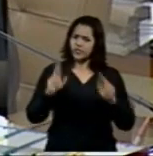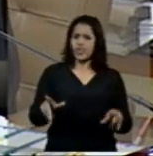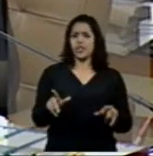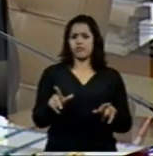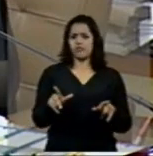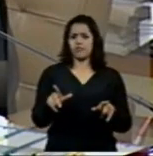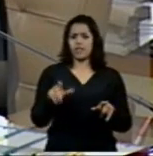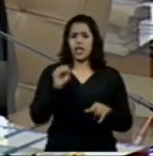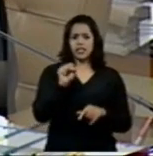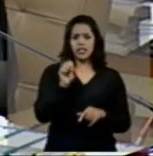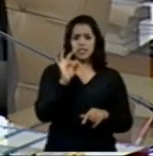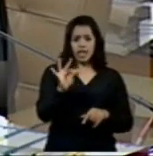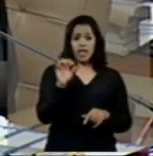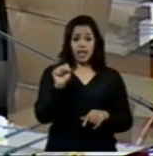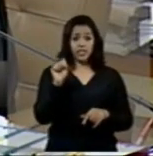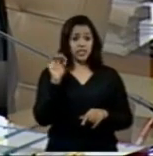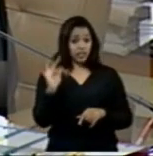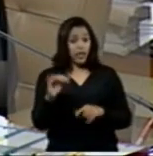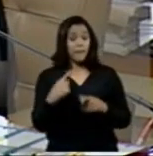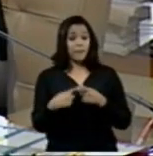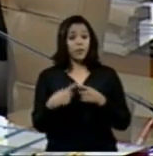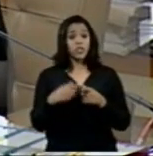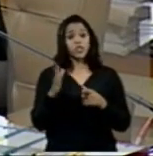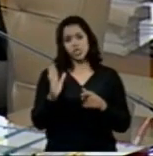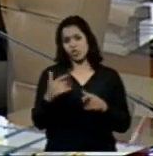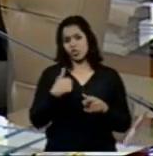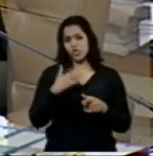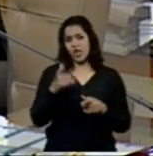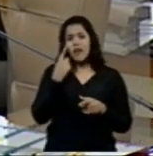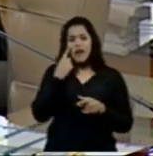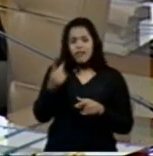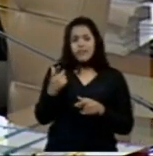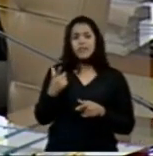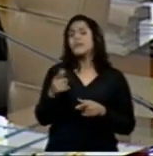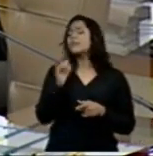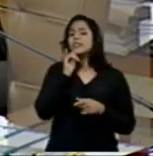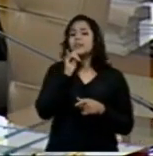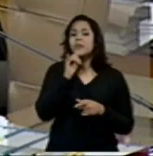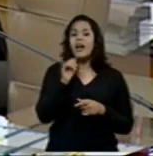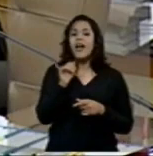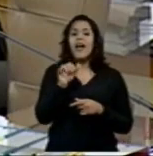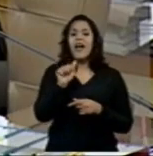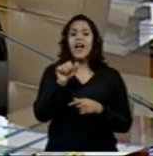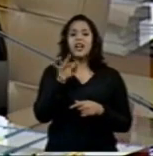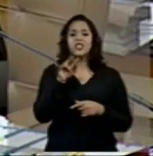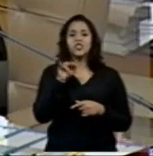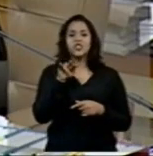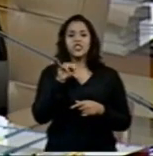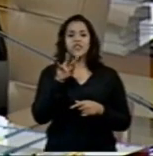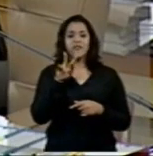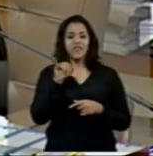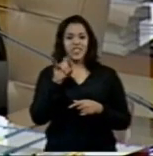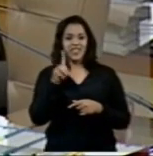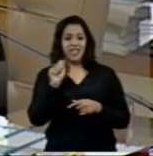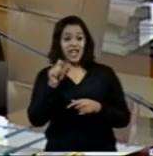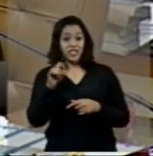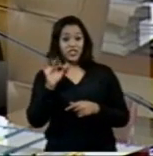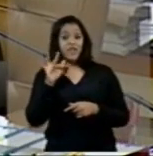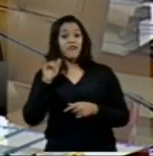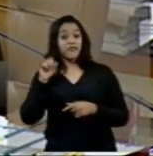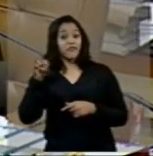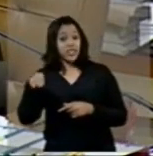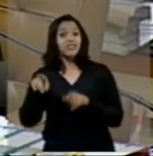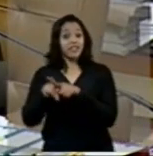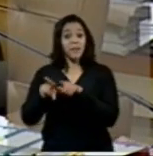Eleitoral justamente porque ele tem, e eu já o afirmei, na sua atividade fim, também a